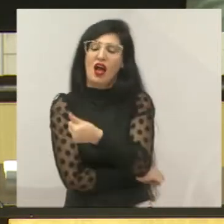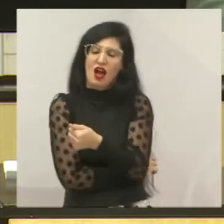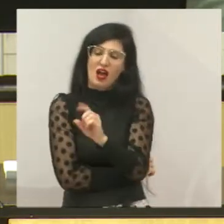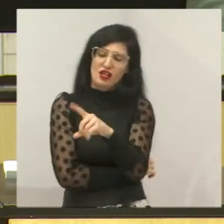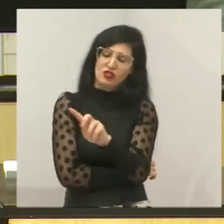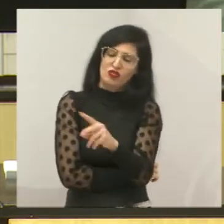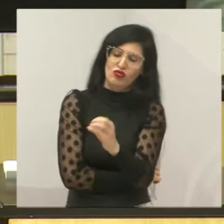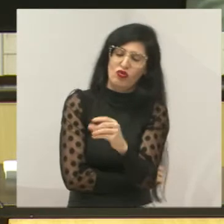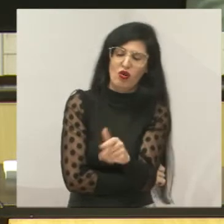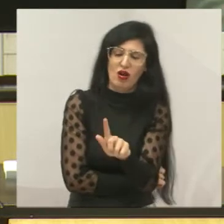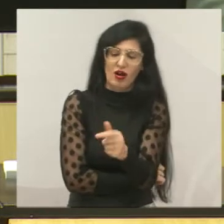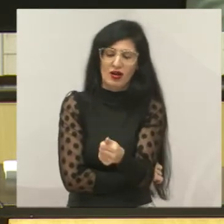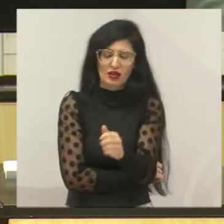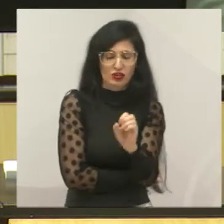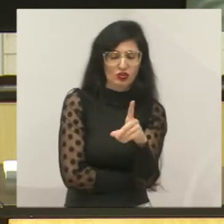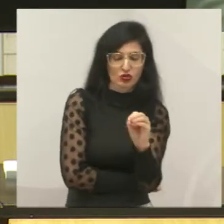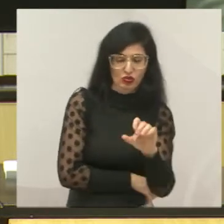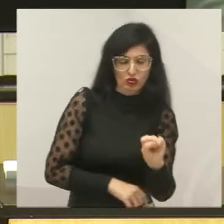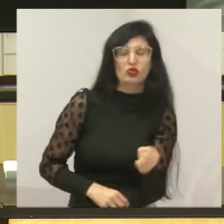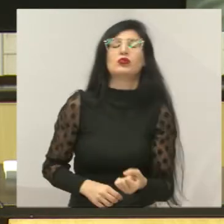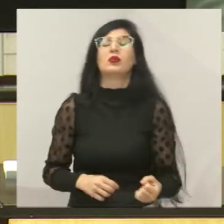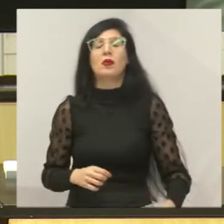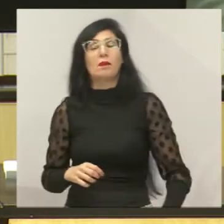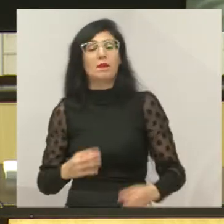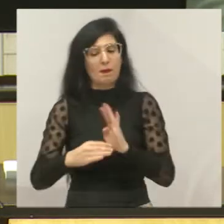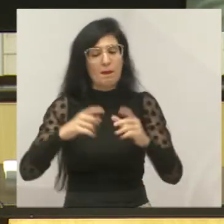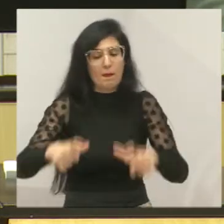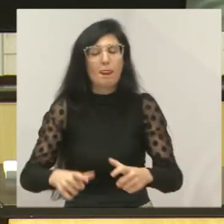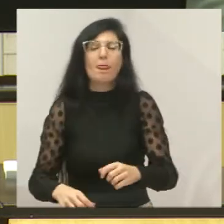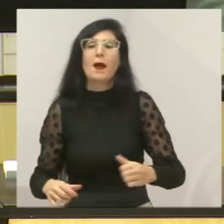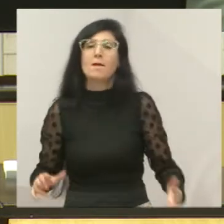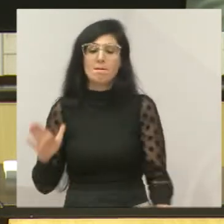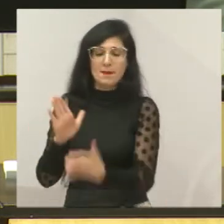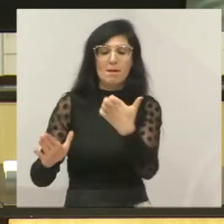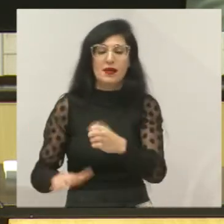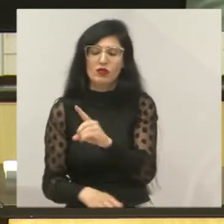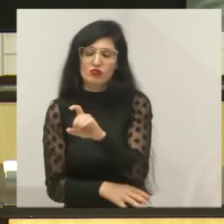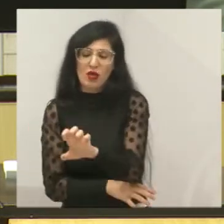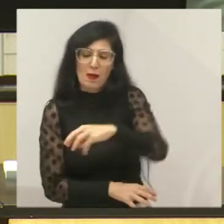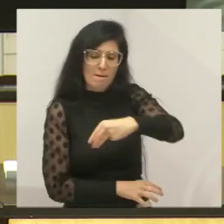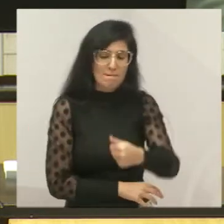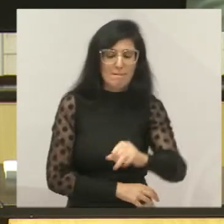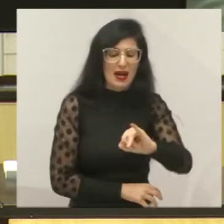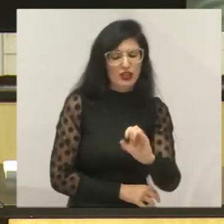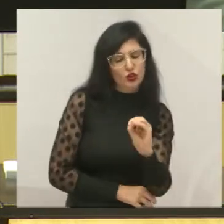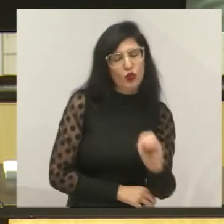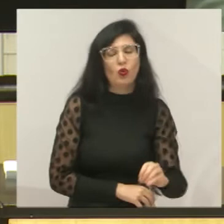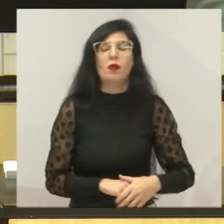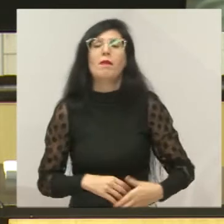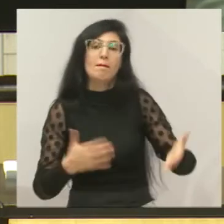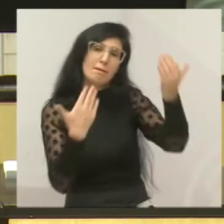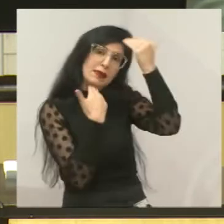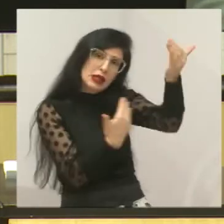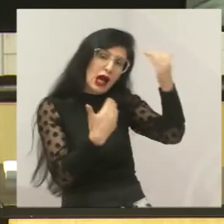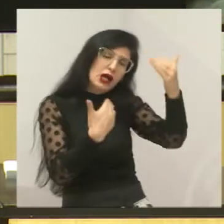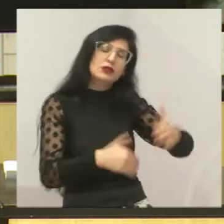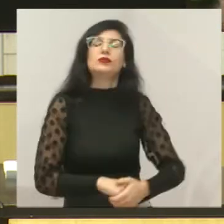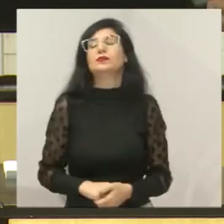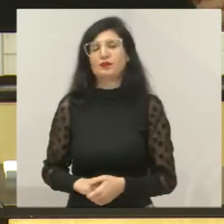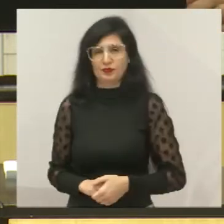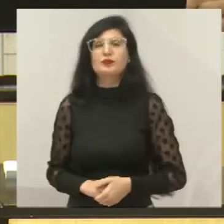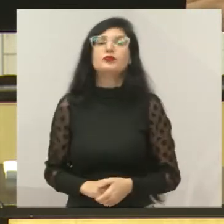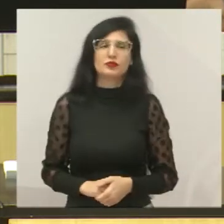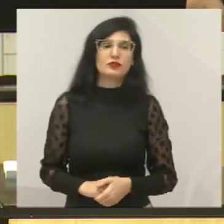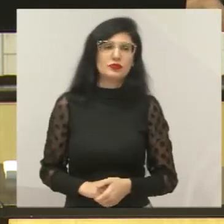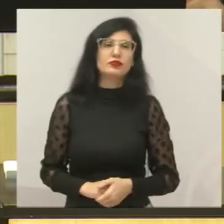Maio, em Jacareí. Assim sendo, muito respeitosamente, recorremos à compreensão e aos prestos desta concessionária e antecipando agradecimento pela